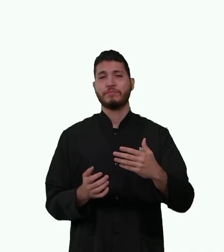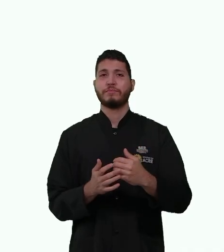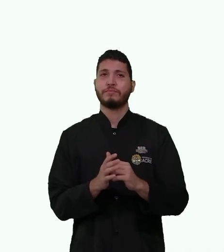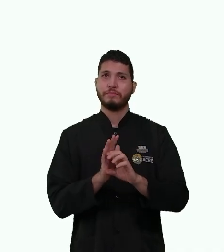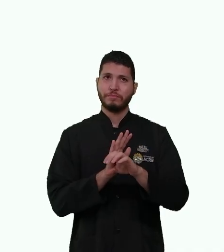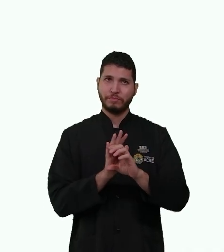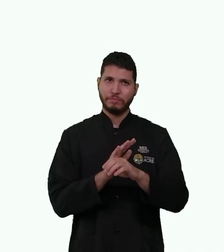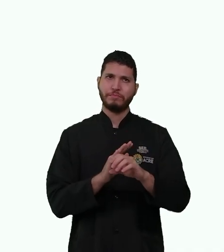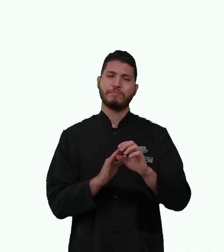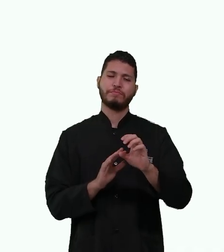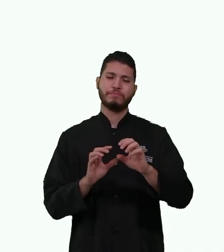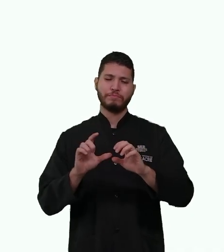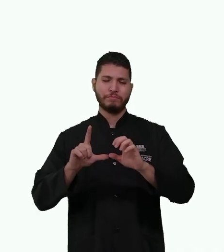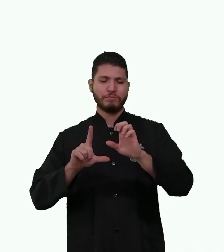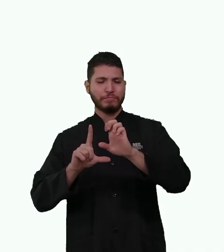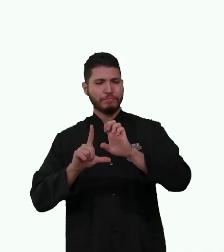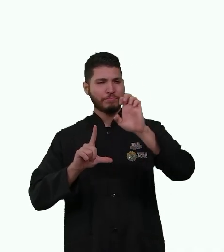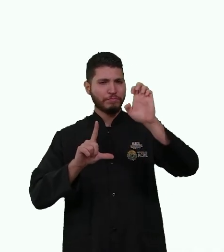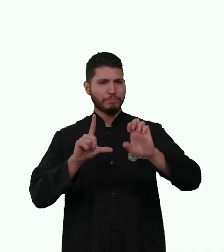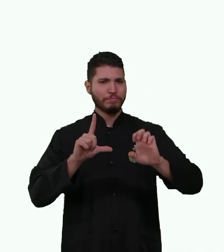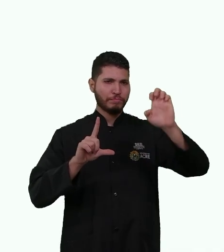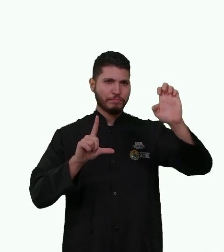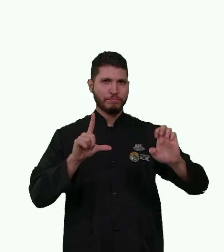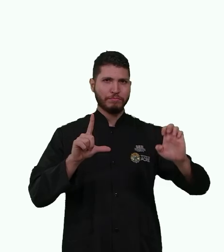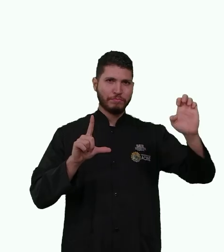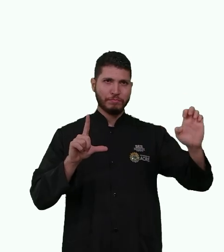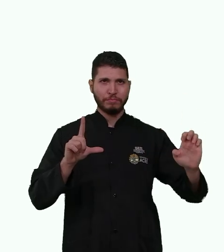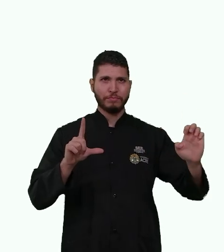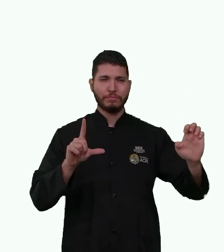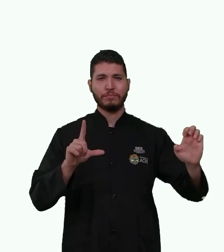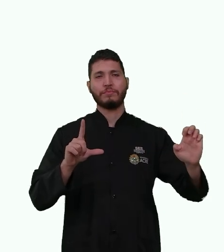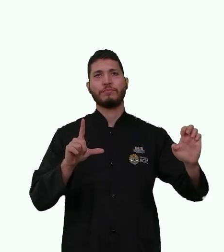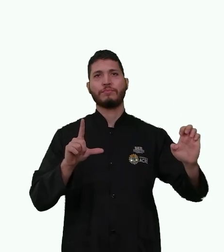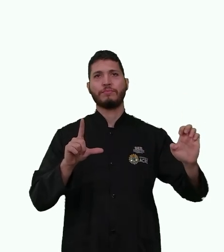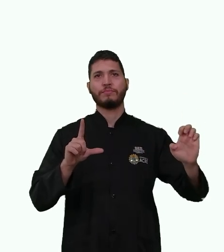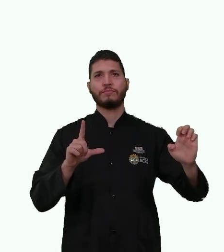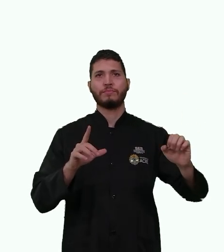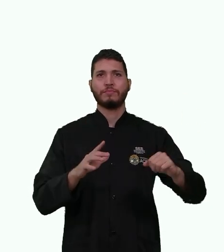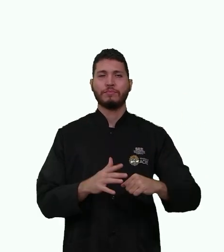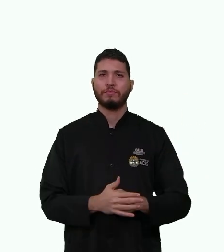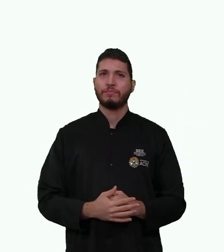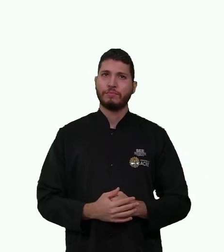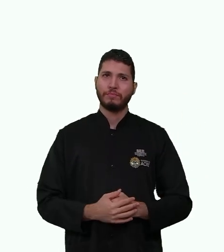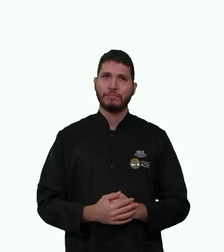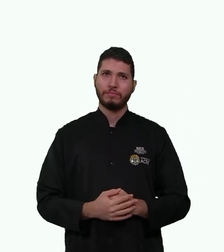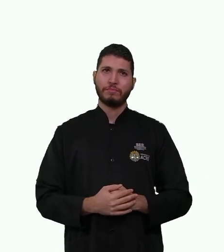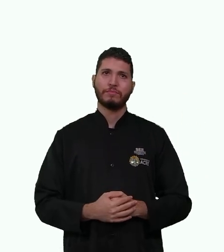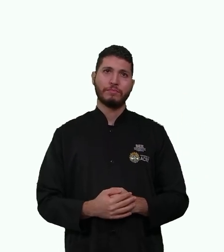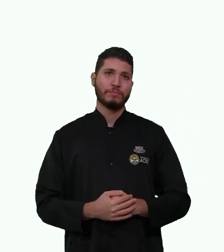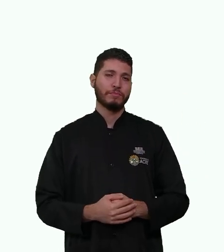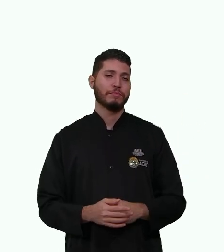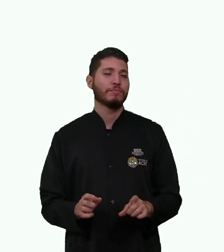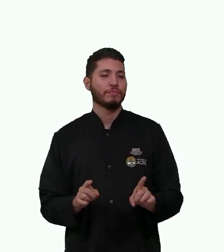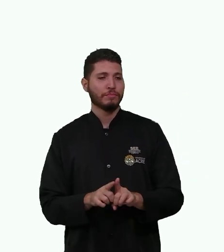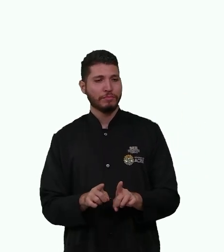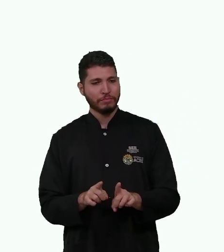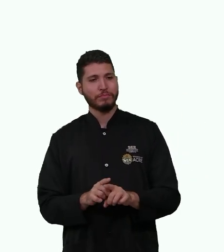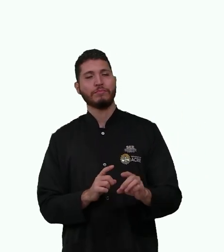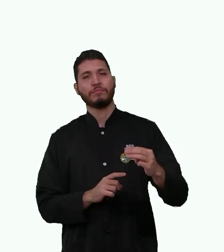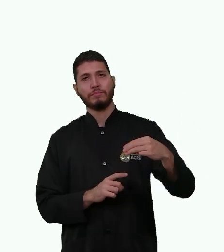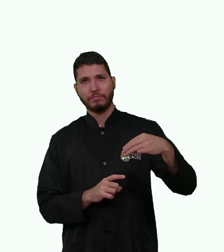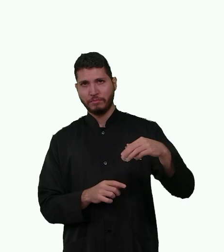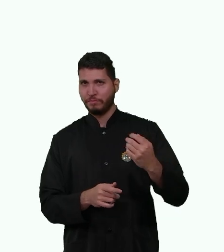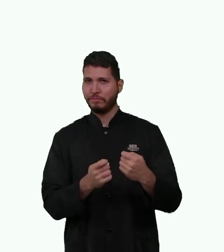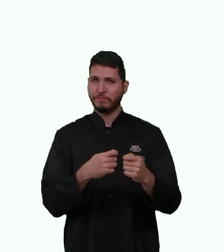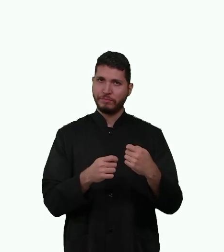conceitos de estatística e ainda mais quando a gente trabalha a ideia de matemática financeira, tá? Então fica ligado aqui no